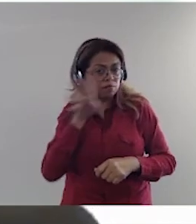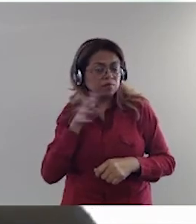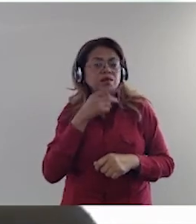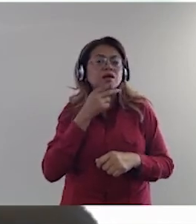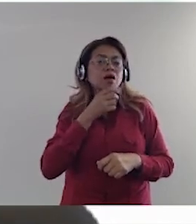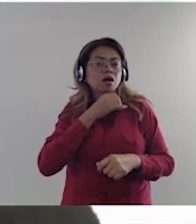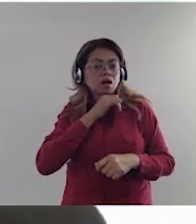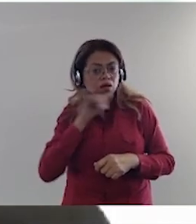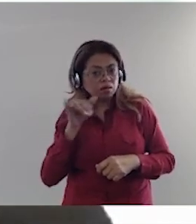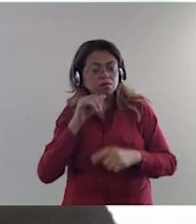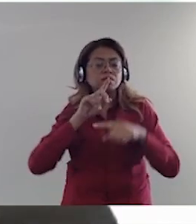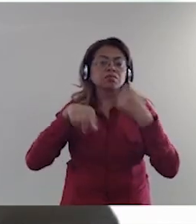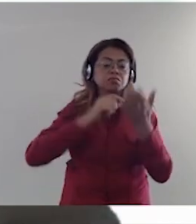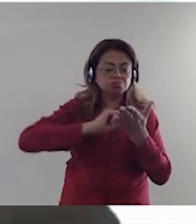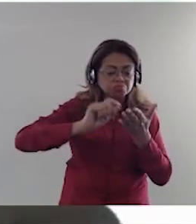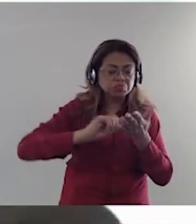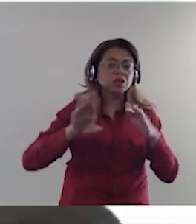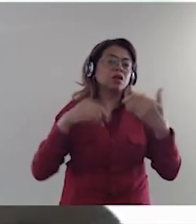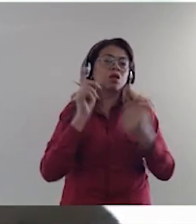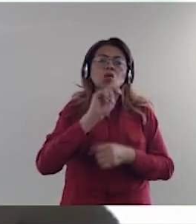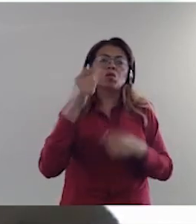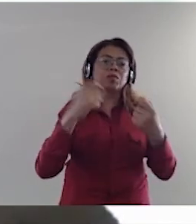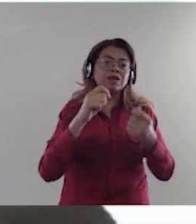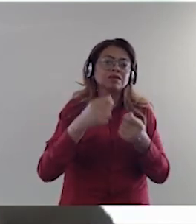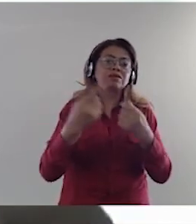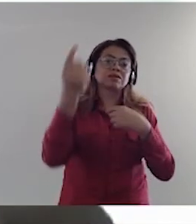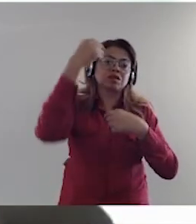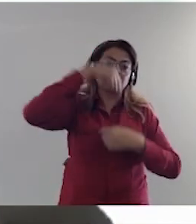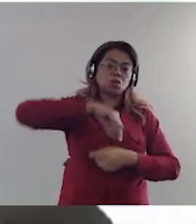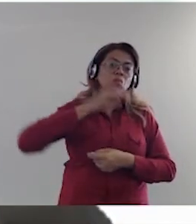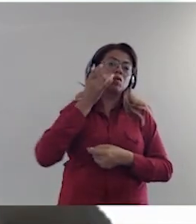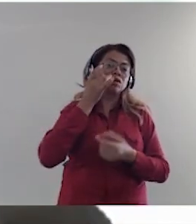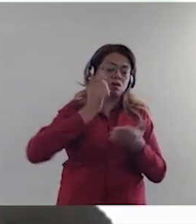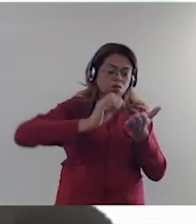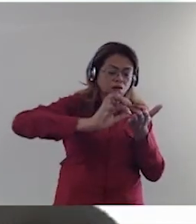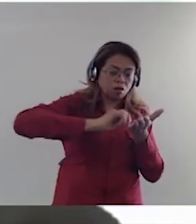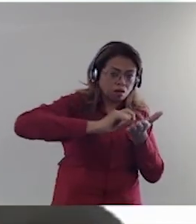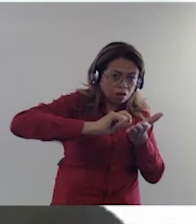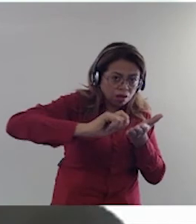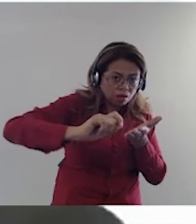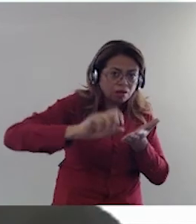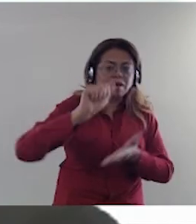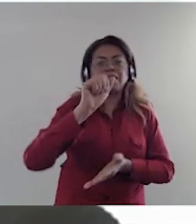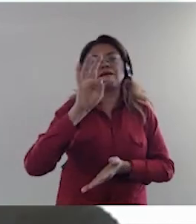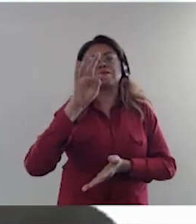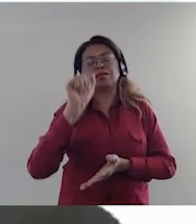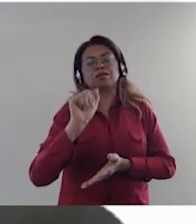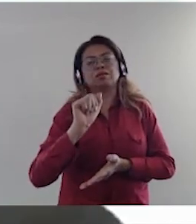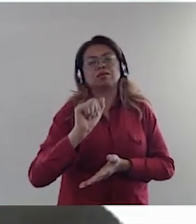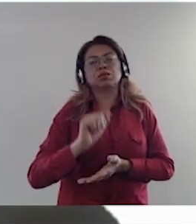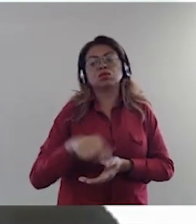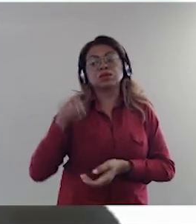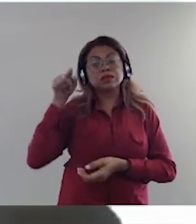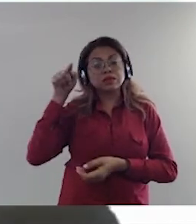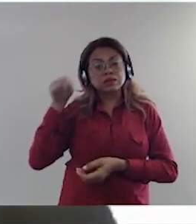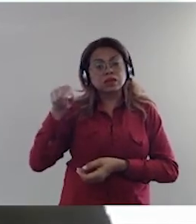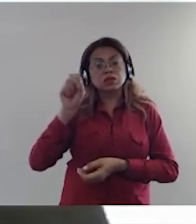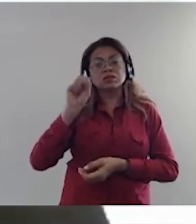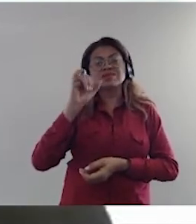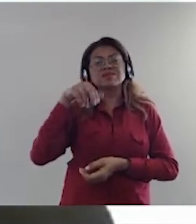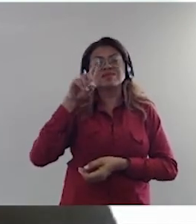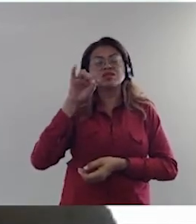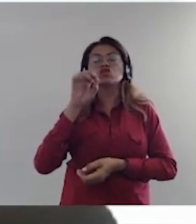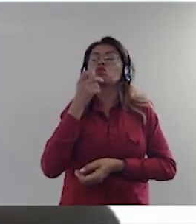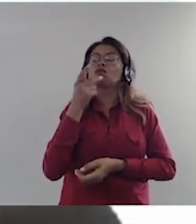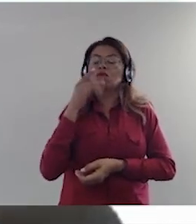condomínio, né, o que poderia dar aso a algum tipo de contaminação. Então, basta que o administrador ateste que viu ou